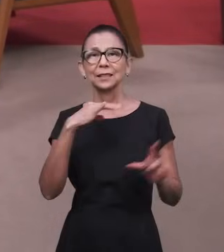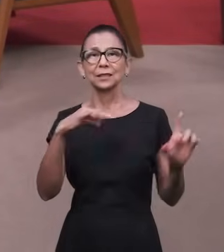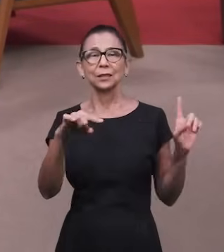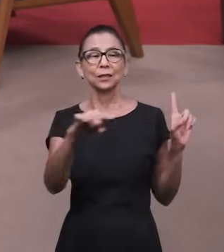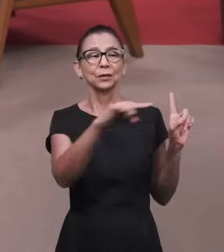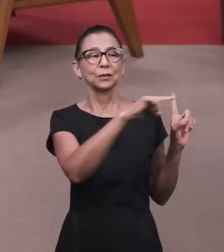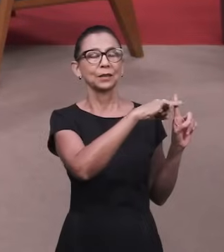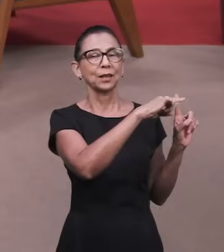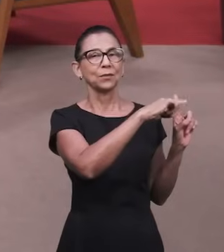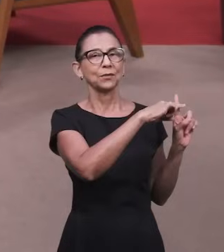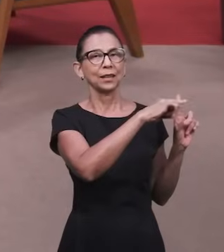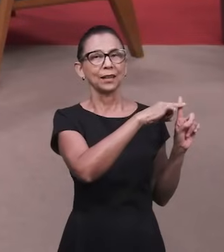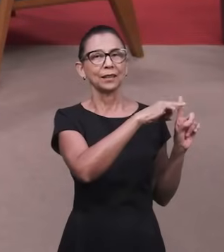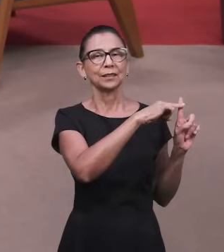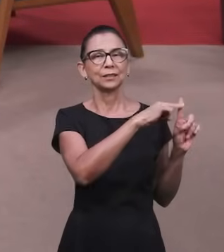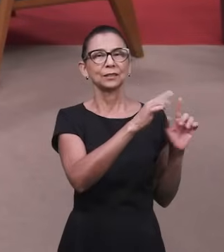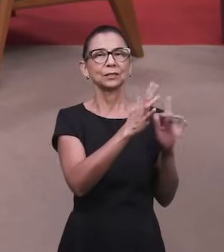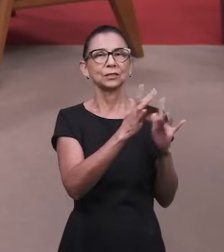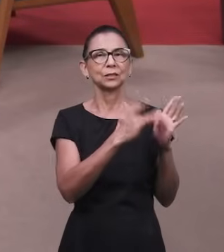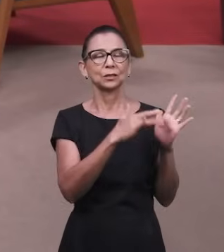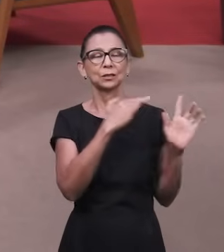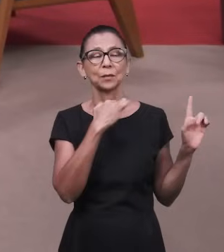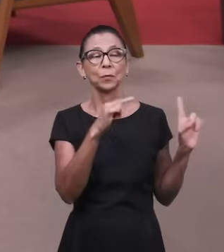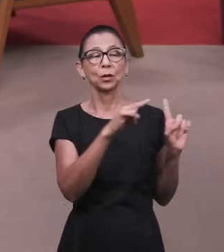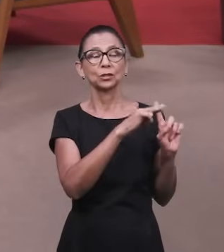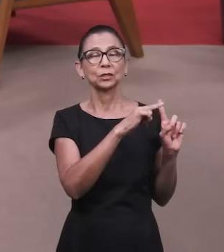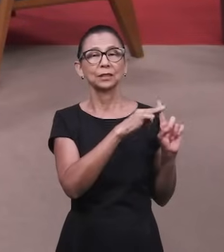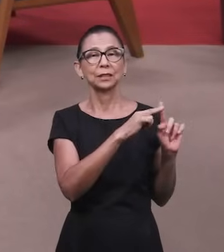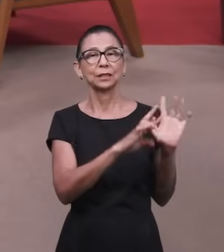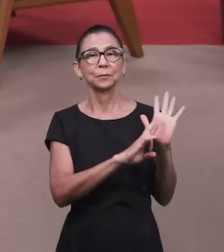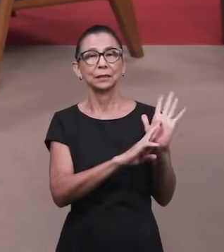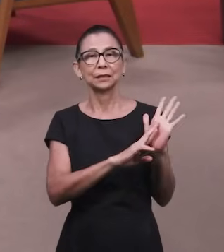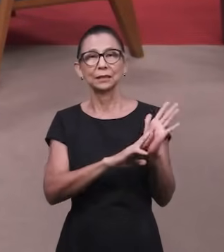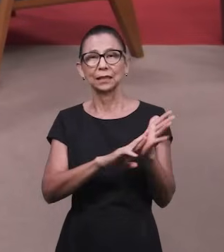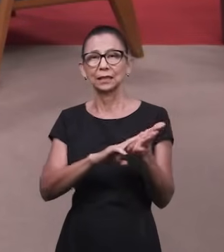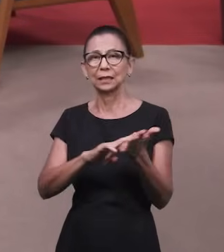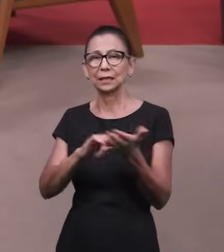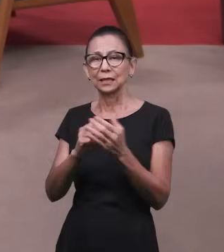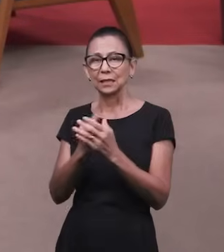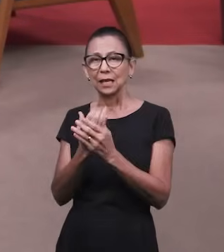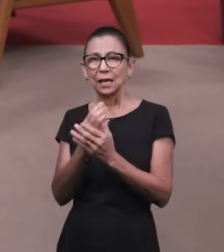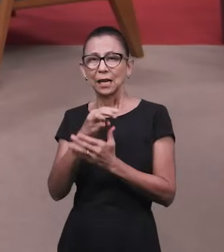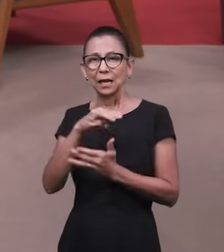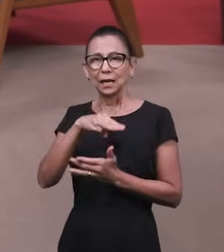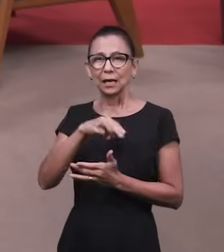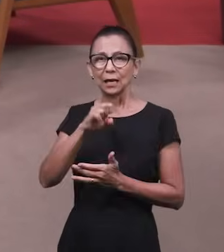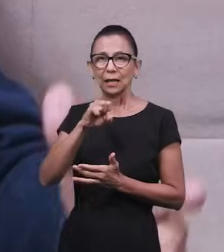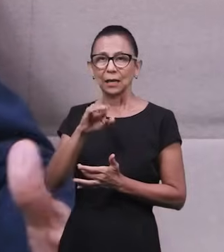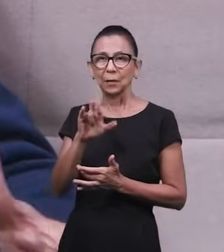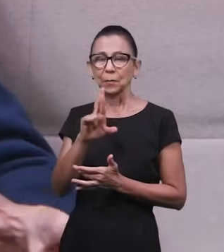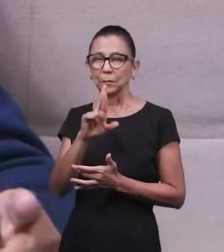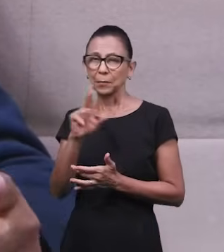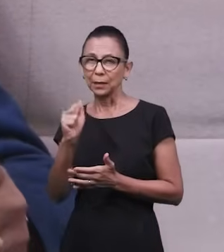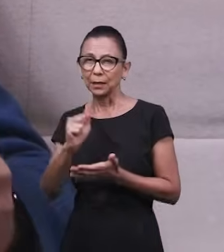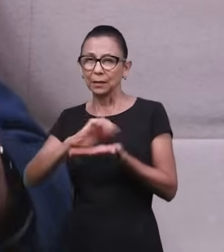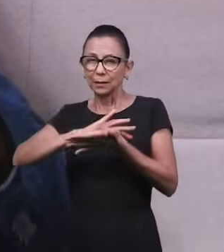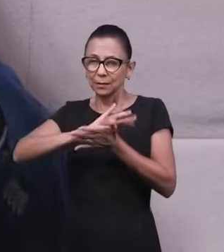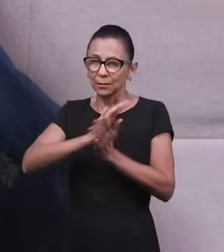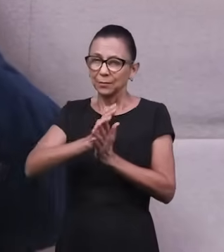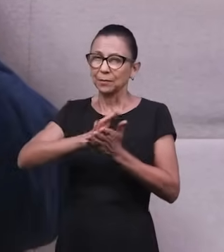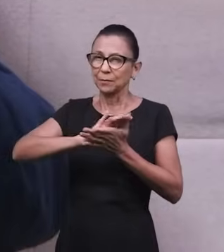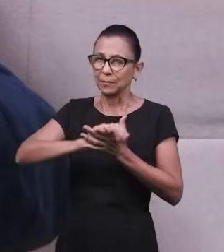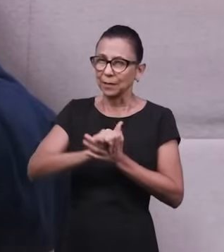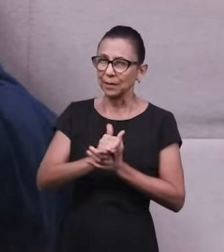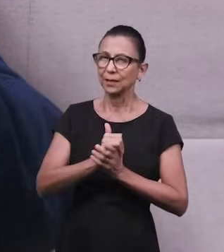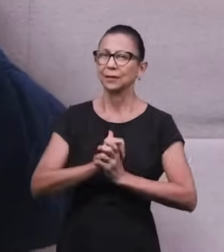o favo de mel fala da palavra, a doçura da revelação, a palavra que não volta vazia. Amém. Bebi